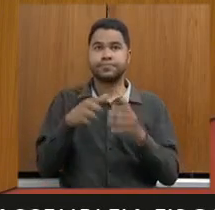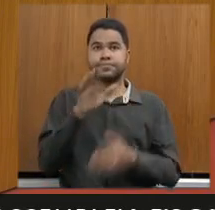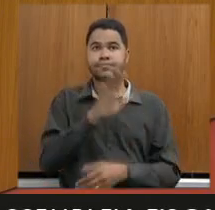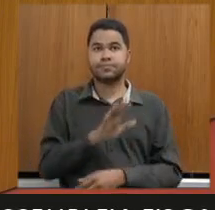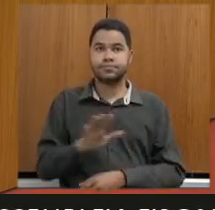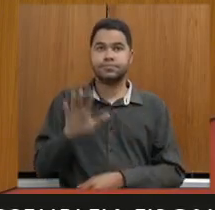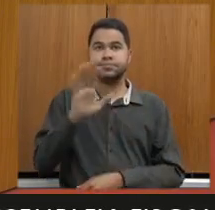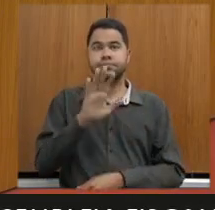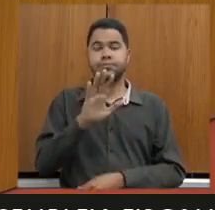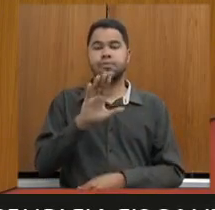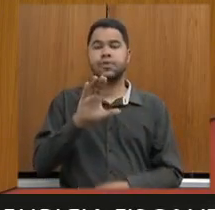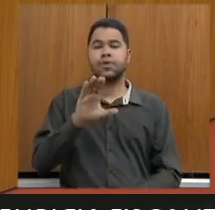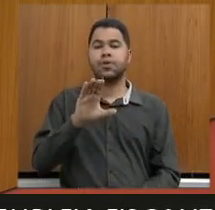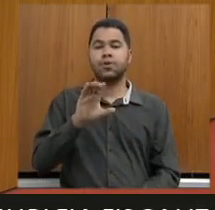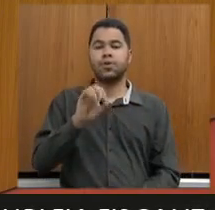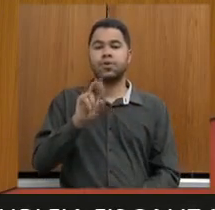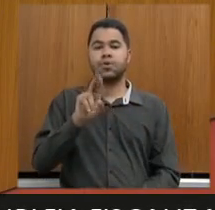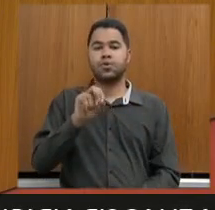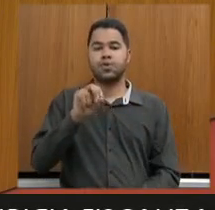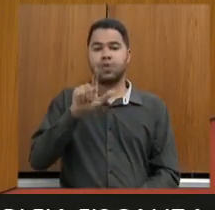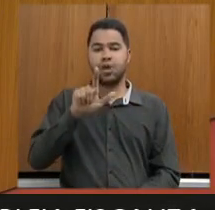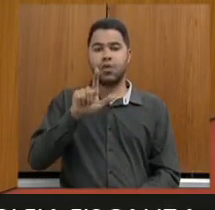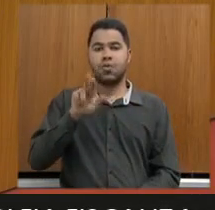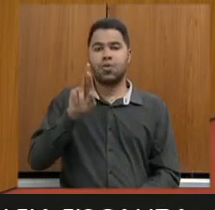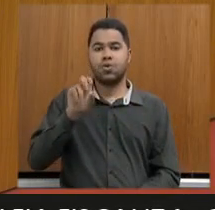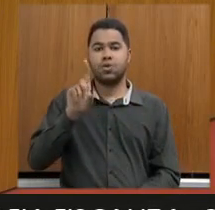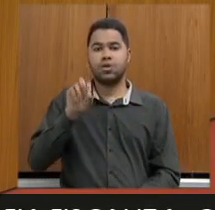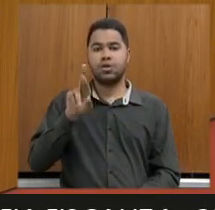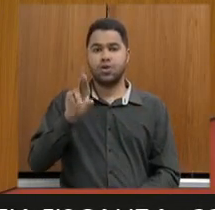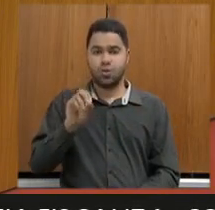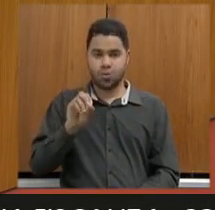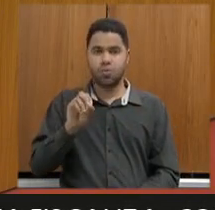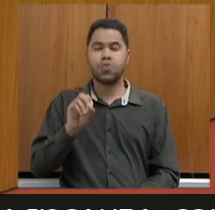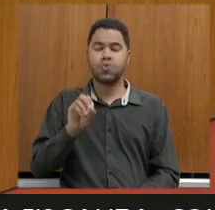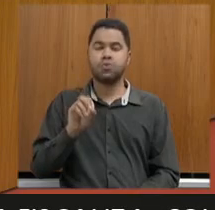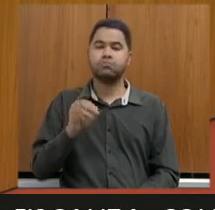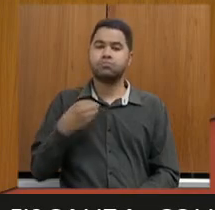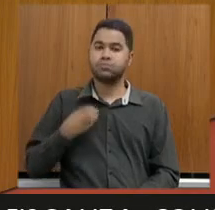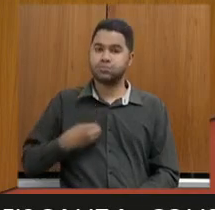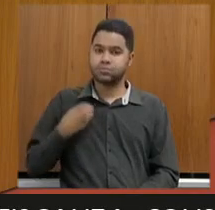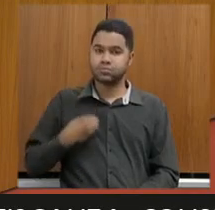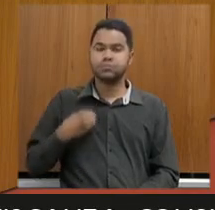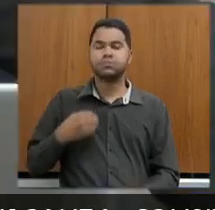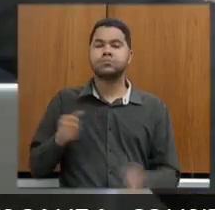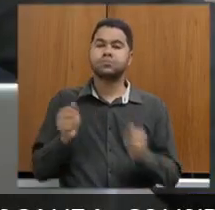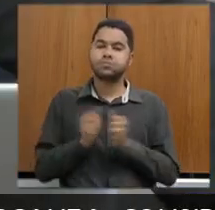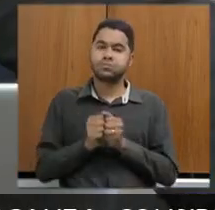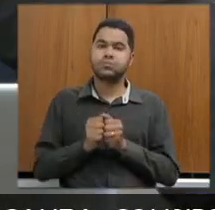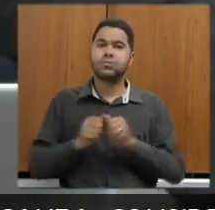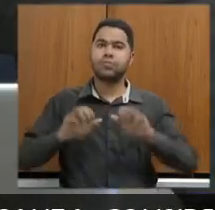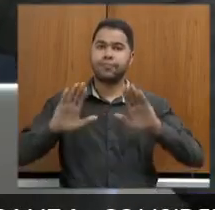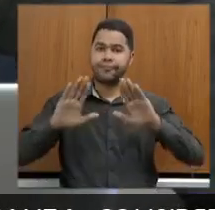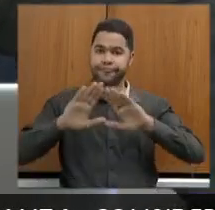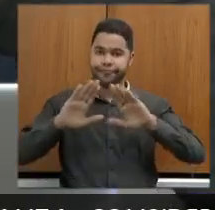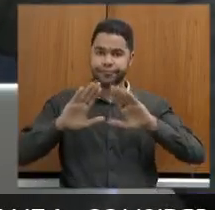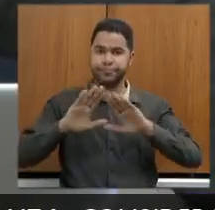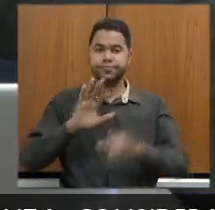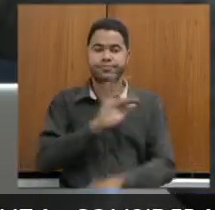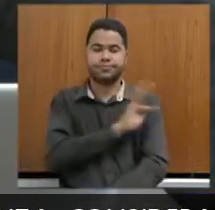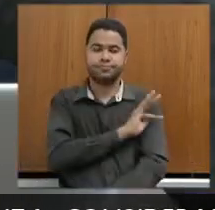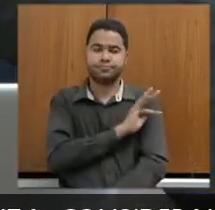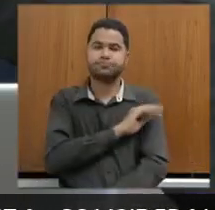da Polícia Militar Coronel Rodrigo Souza Rodrigues que participou aqui do Assembleia fiscaliza